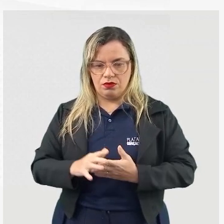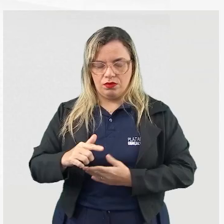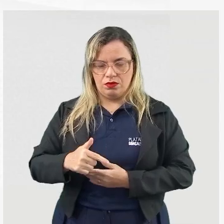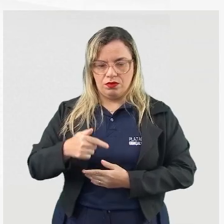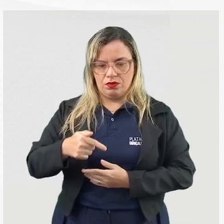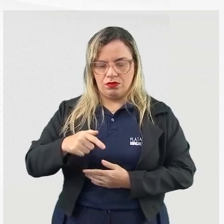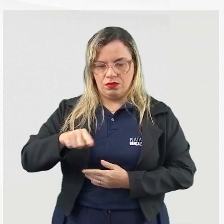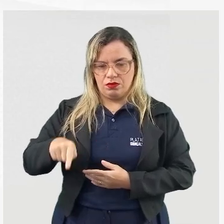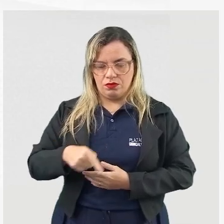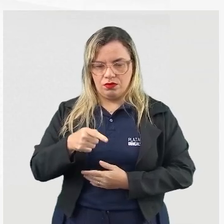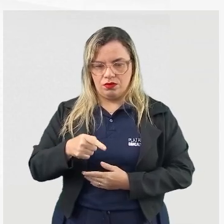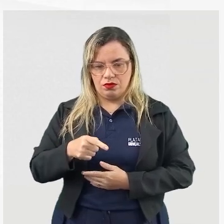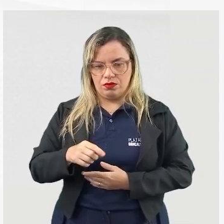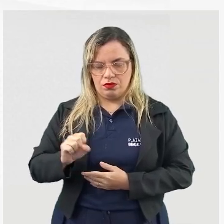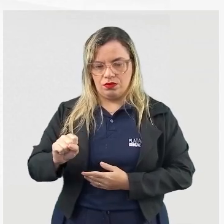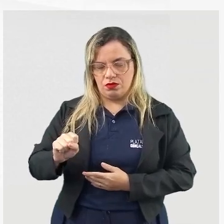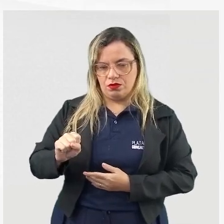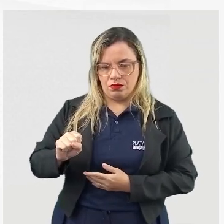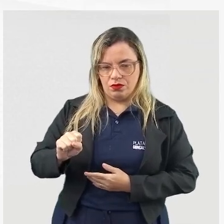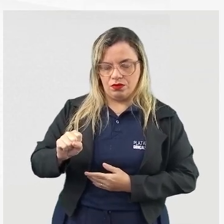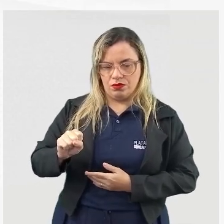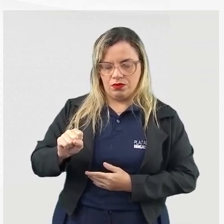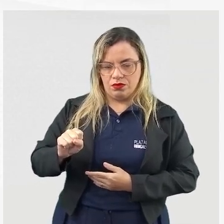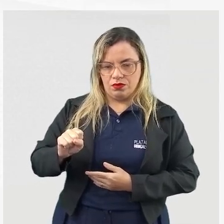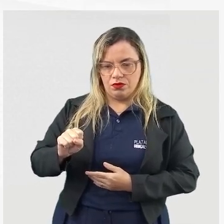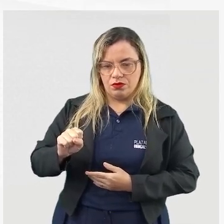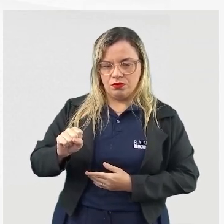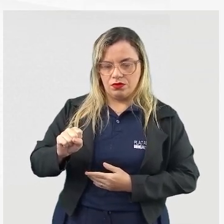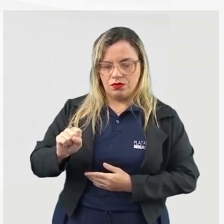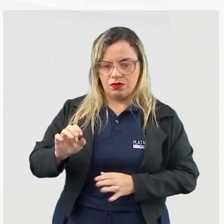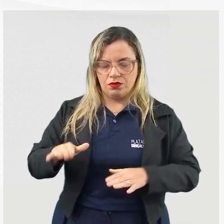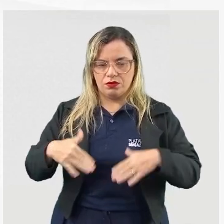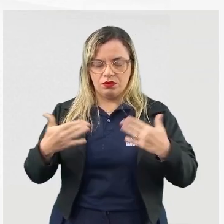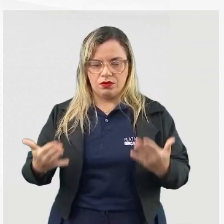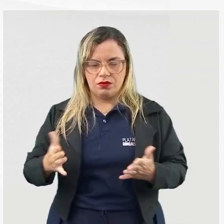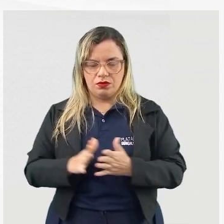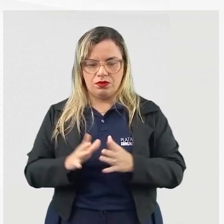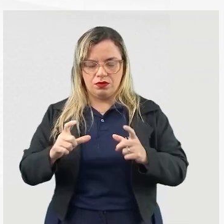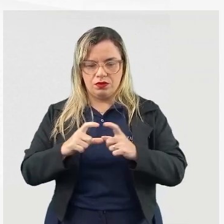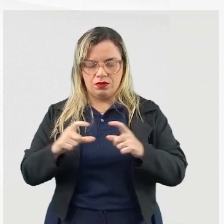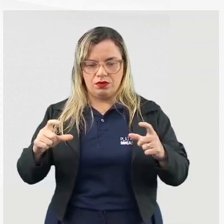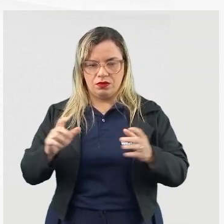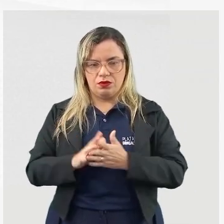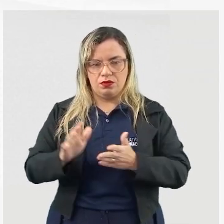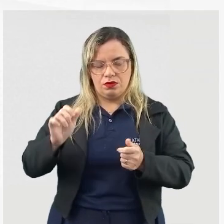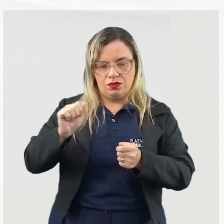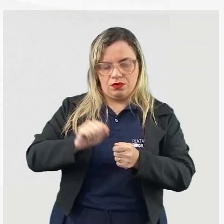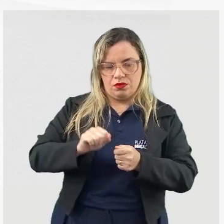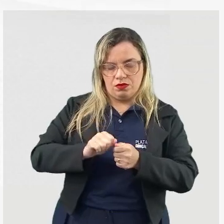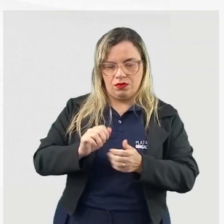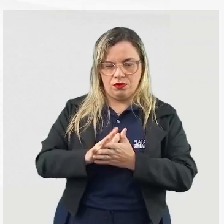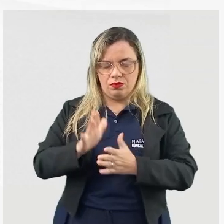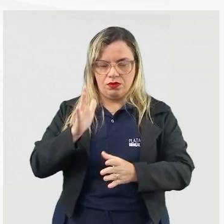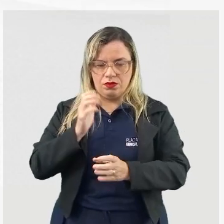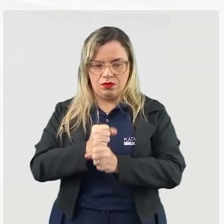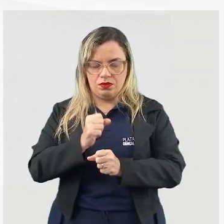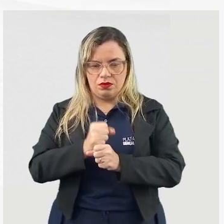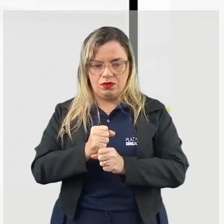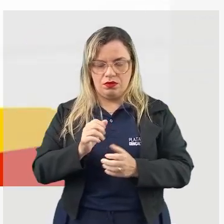7,8. Beleza? Então, dessa forma você faz aí um cálculo de